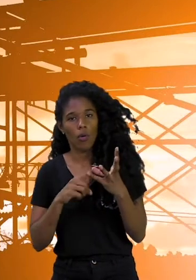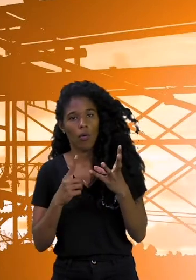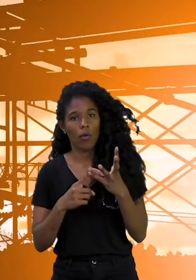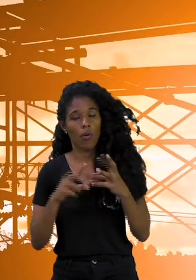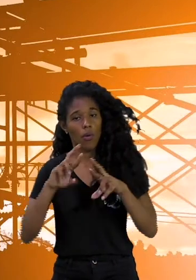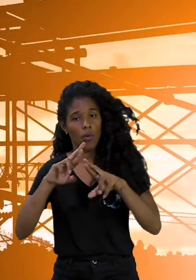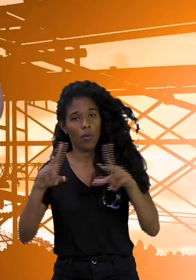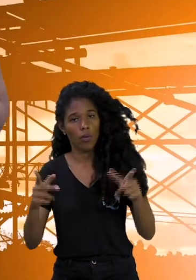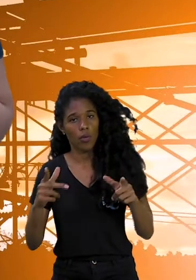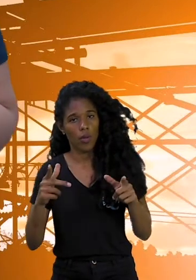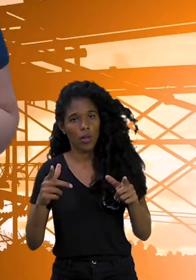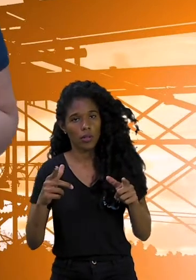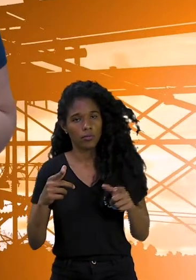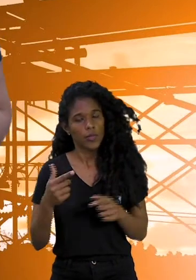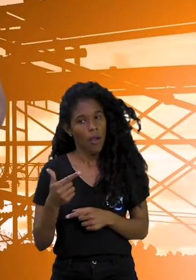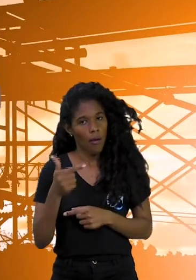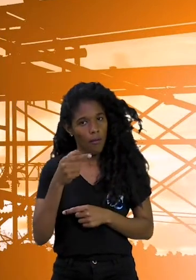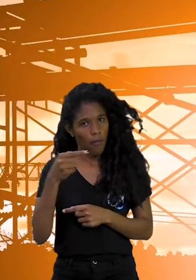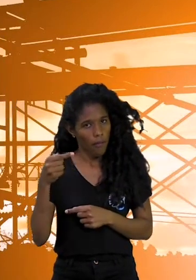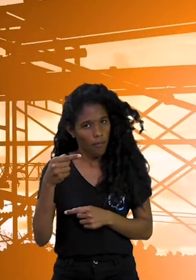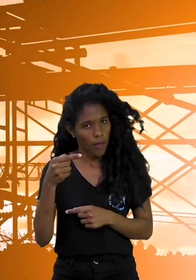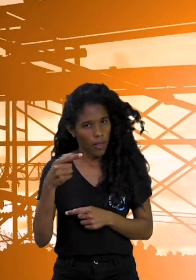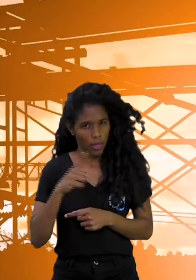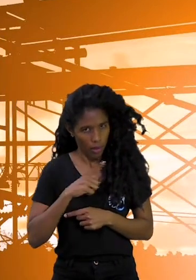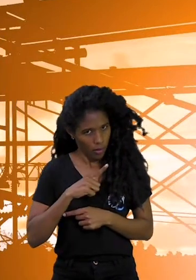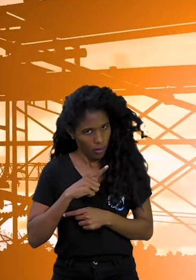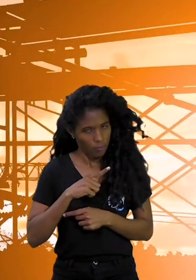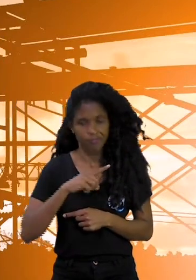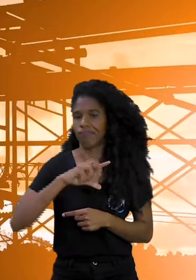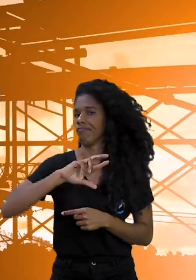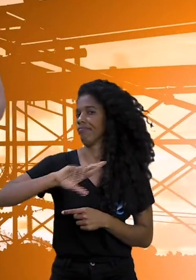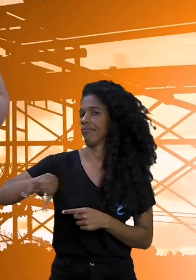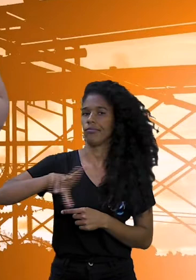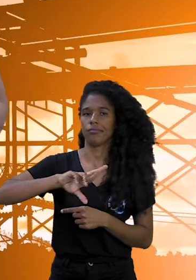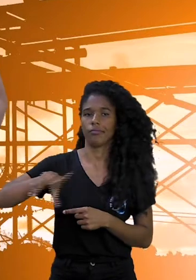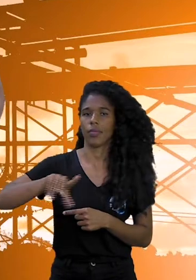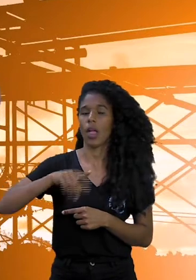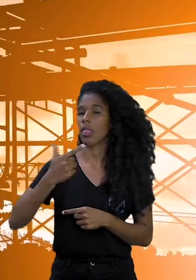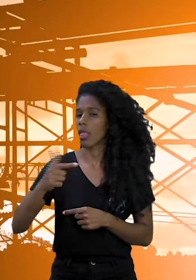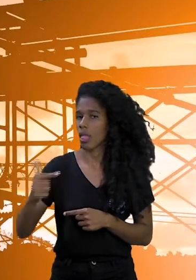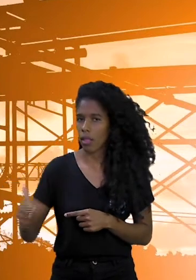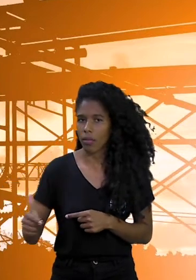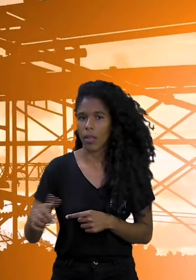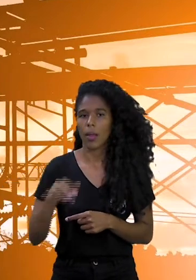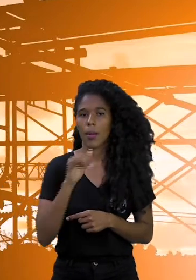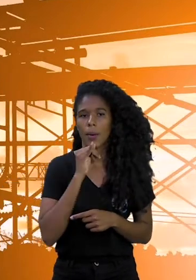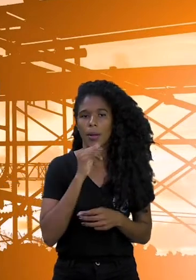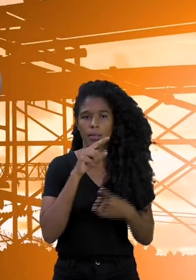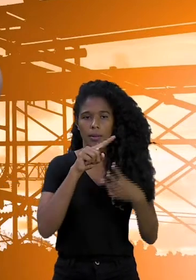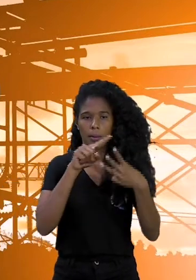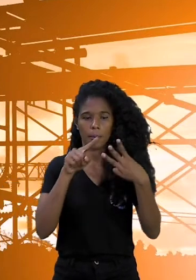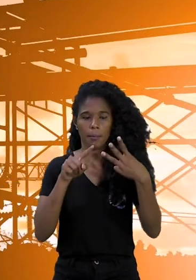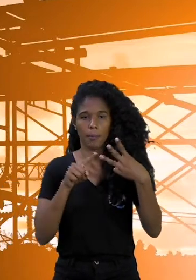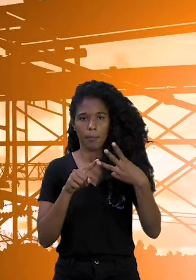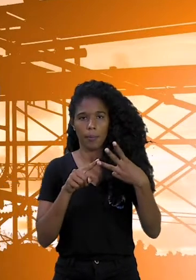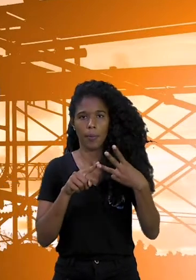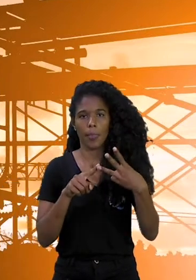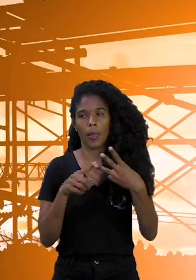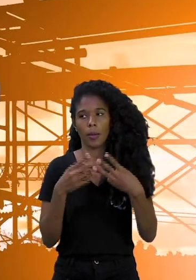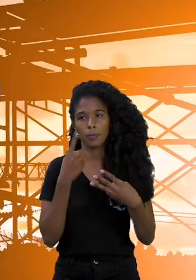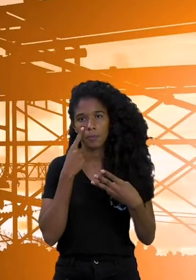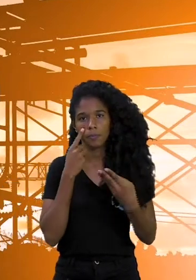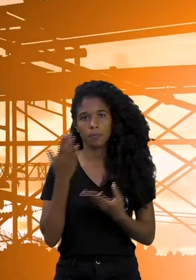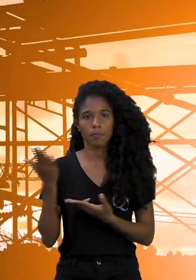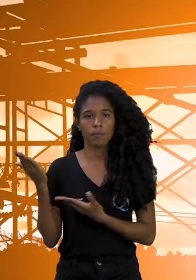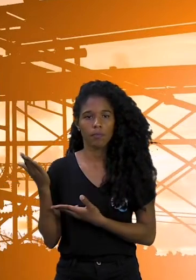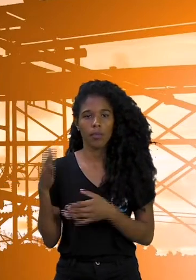É o caso de autoescola, infraestrutura, semi-analfabeto. Também, quando